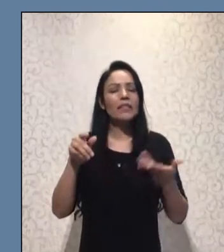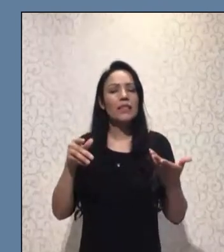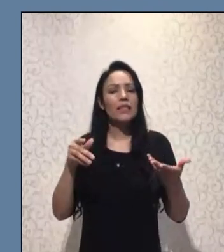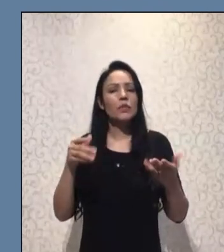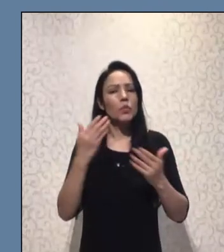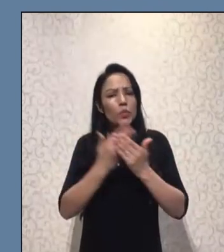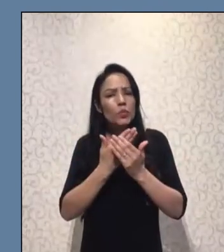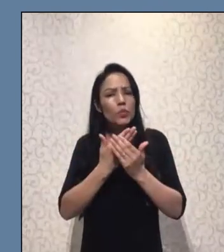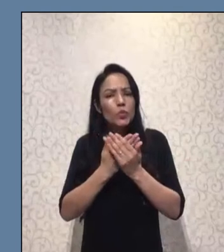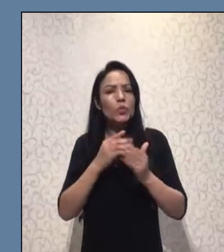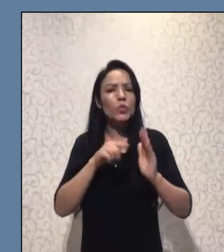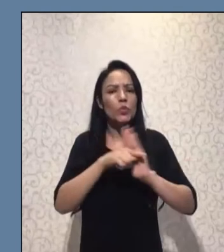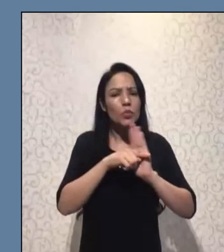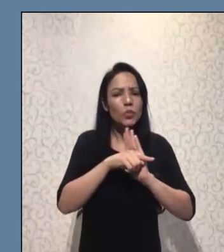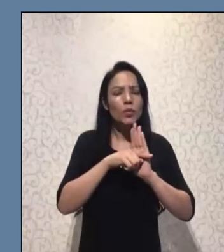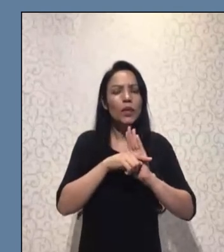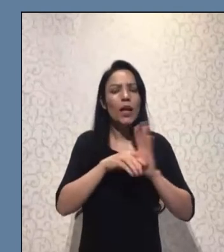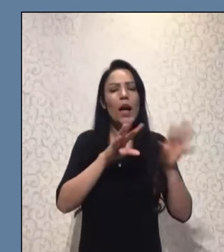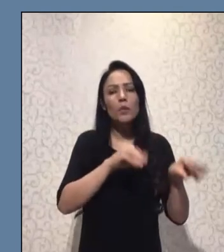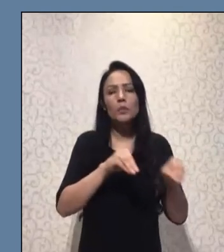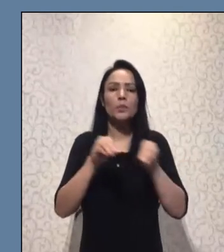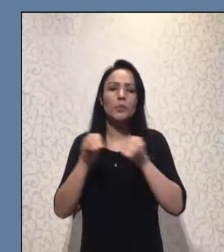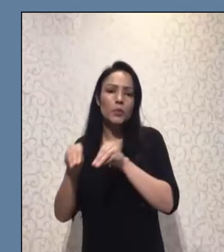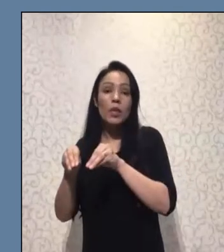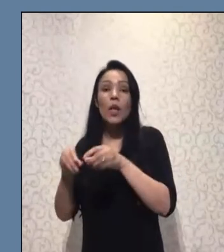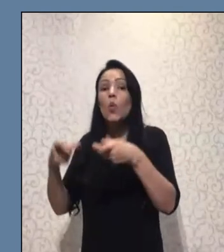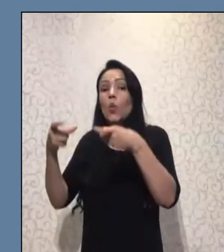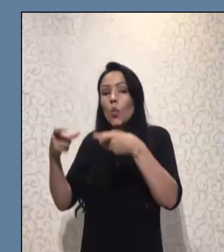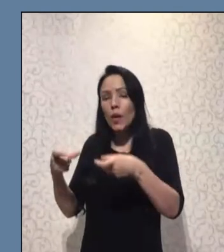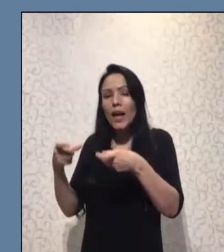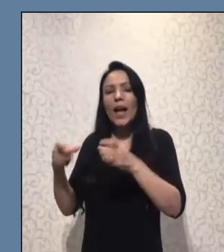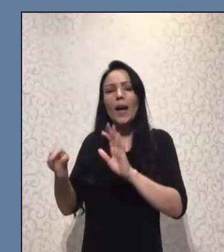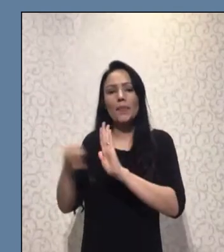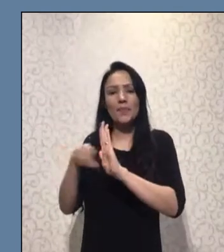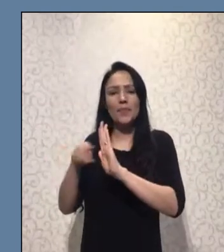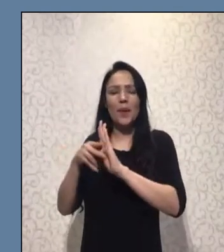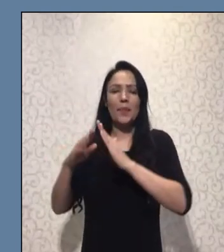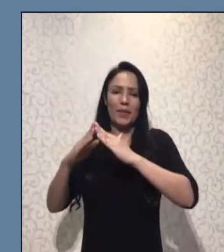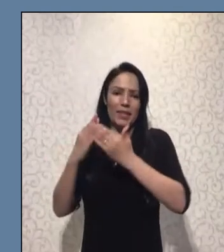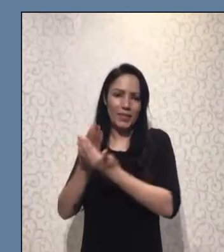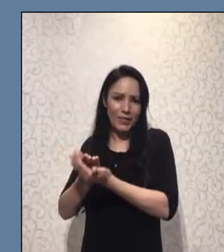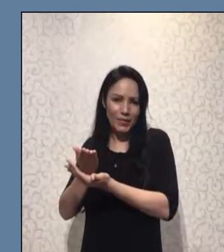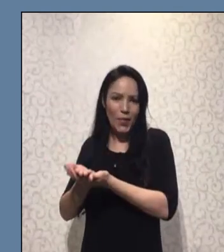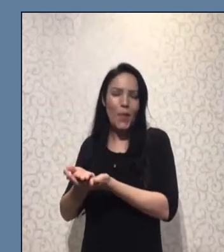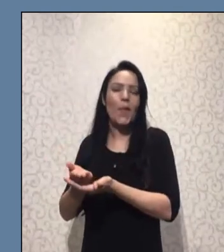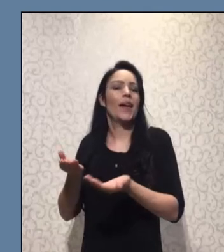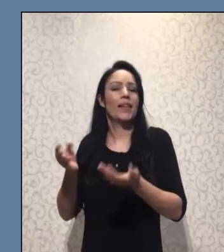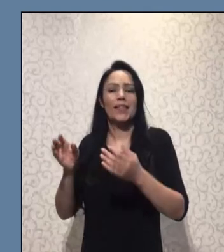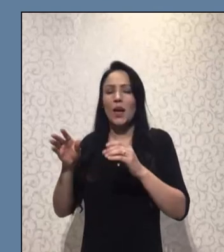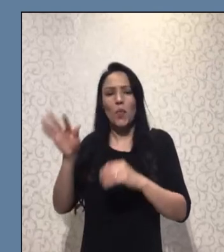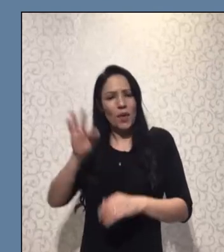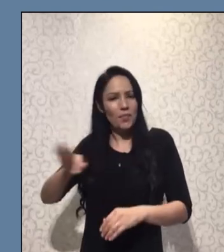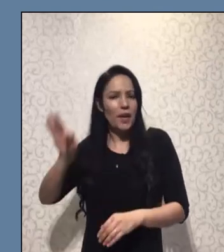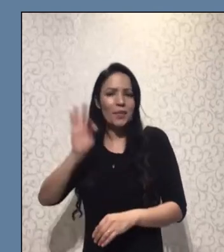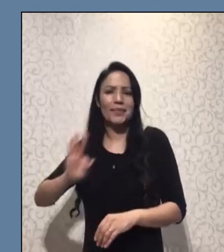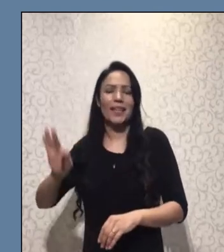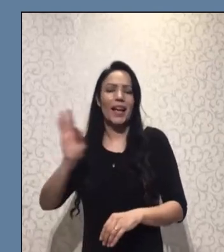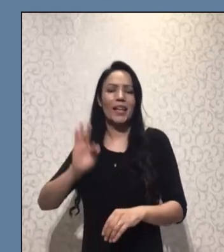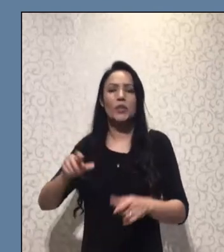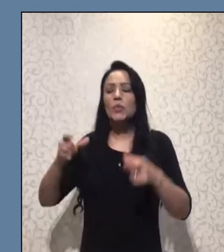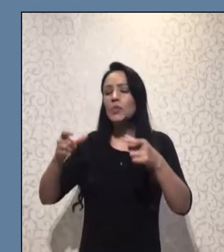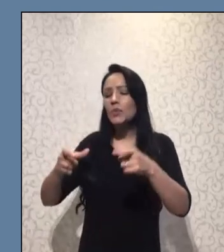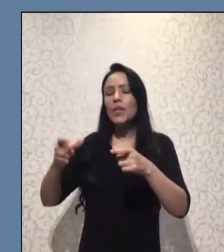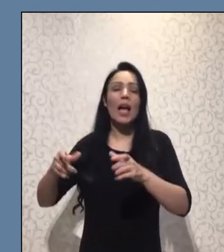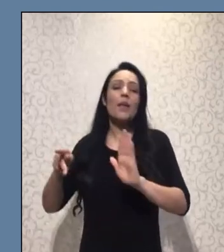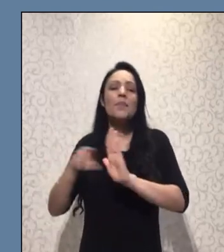também migra para os espaços de educação formal, quais sejam as escolas, né, os espaços de, entendendo o museu como um espaço de